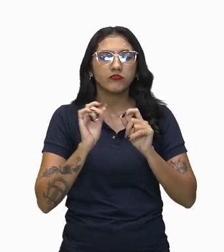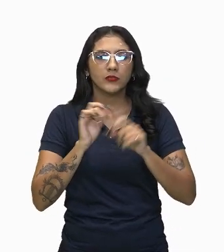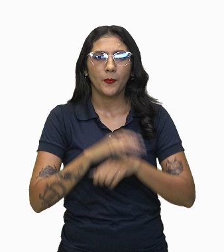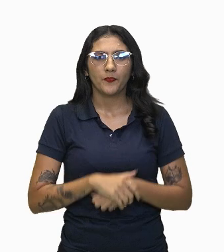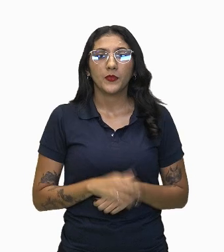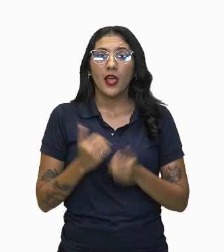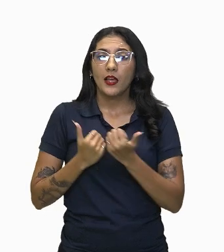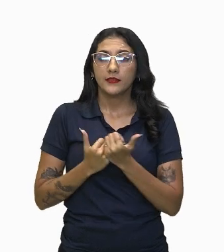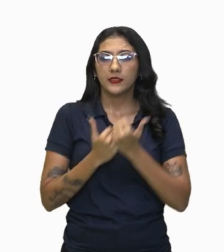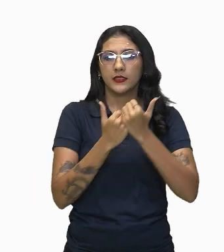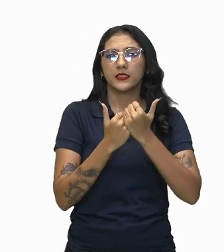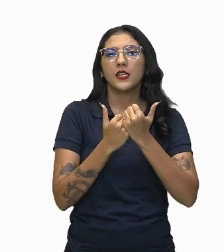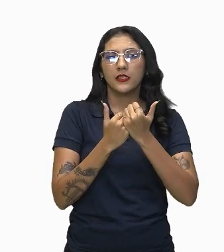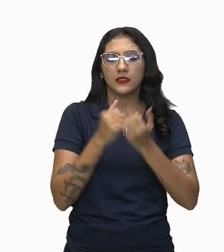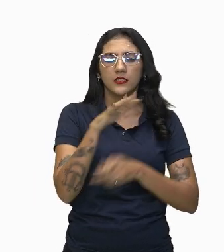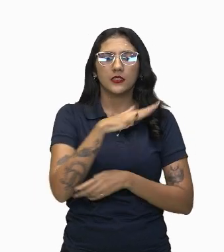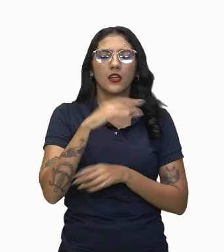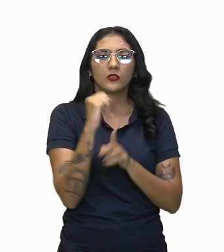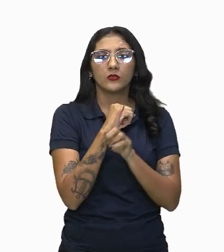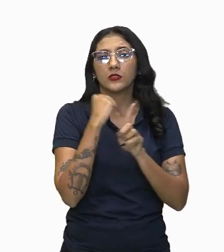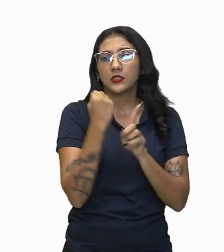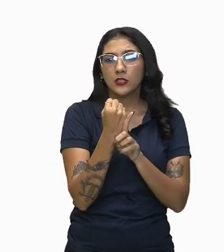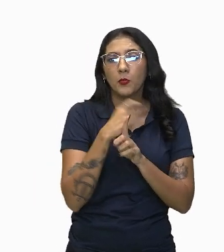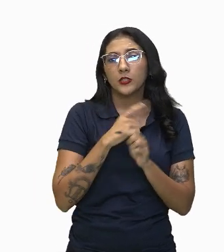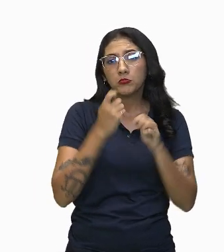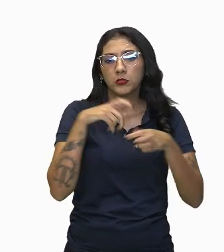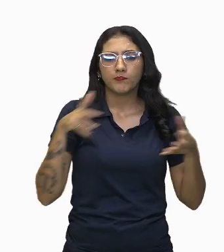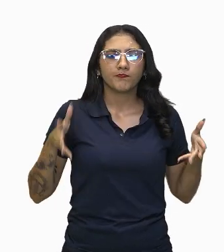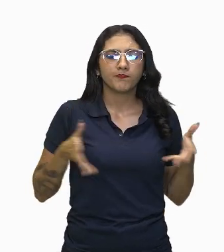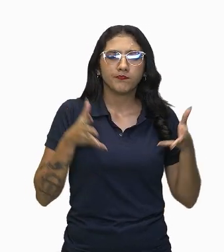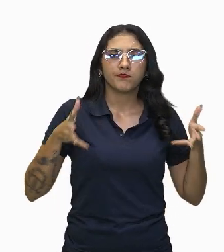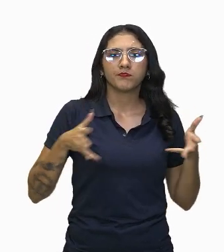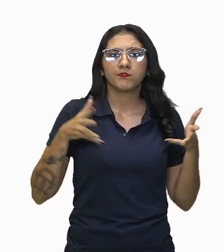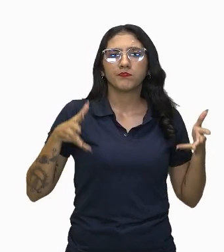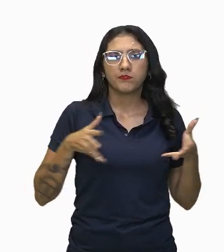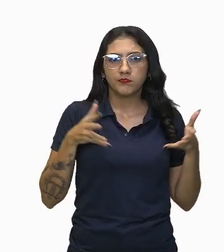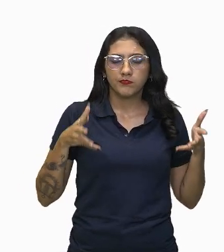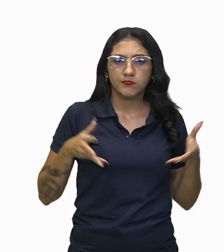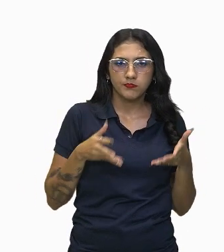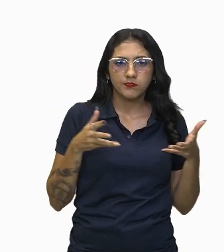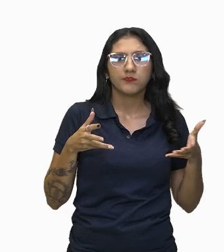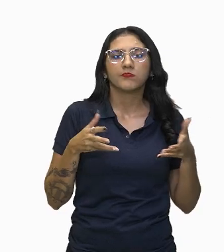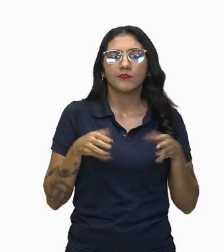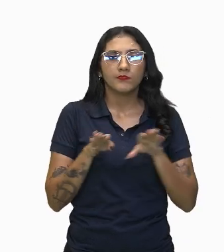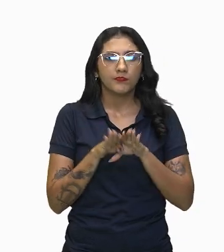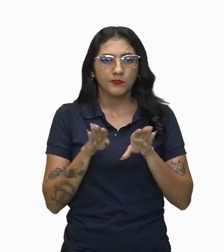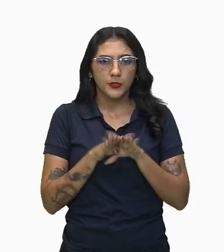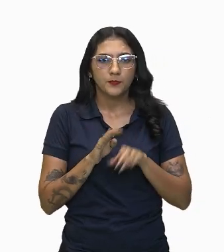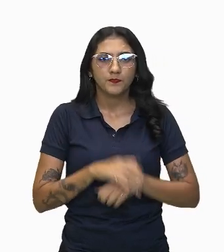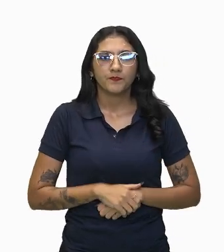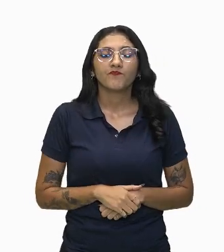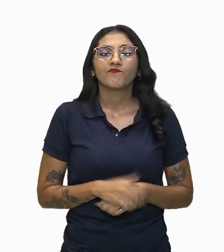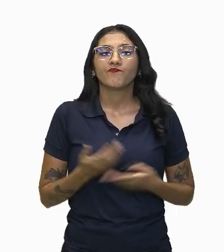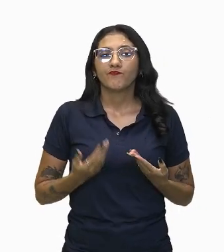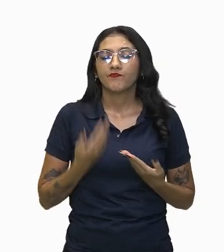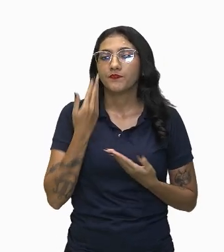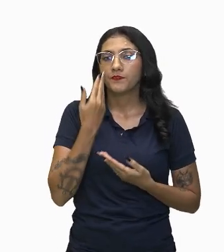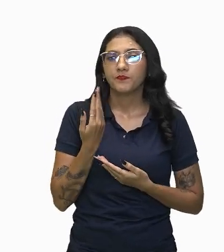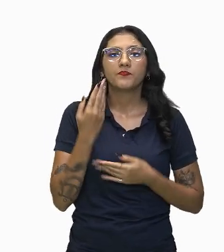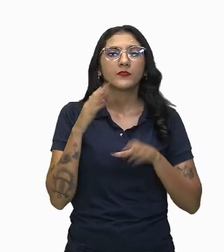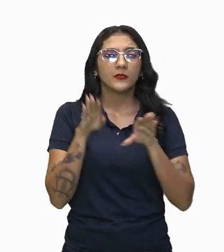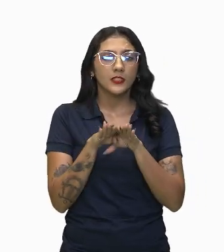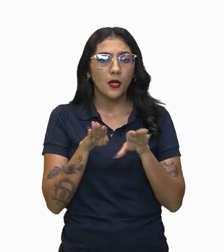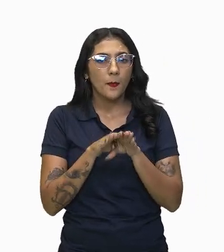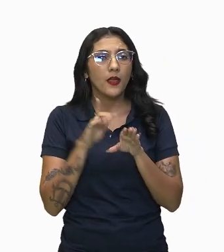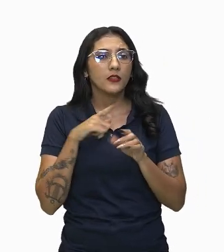assistência social para ajudar a população. Como a gente observa aqui na nossa cartela, e também isso acabou gerando